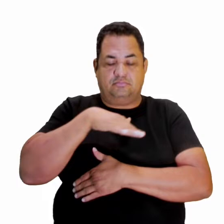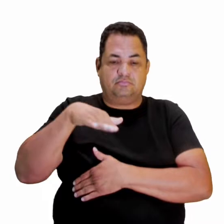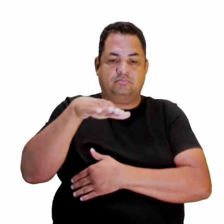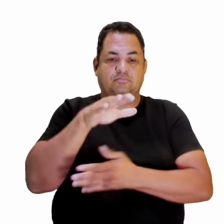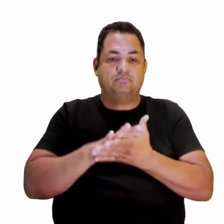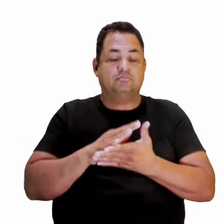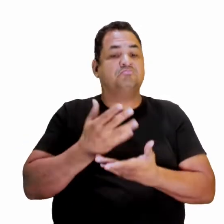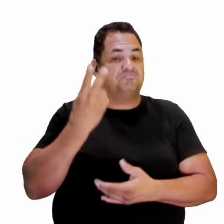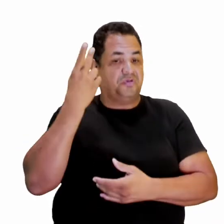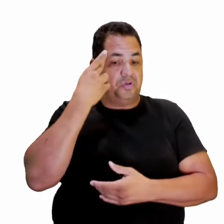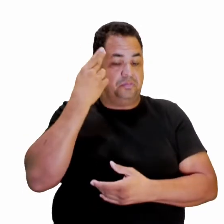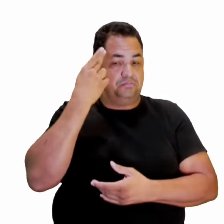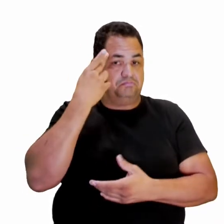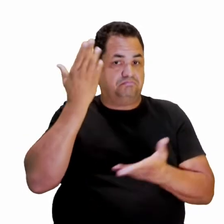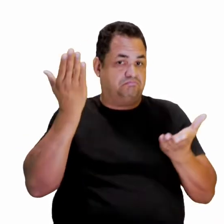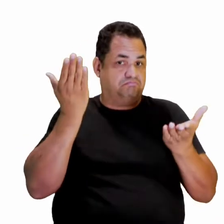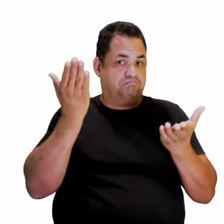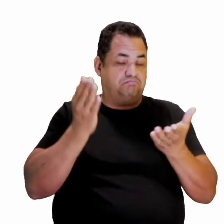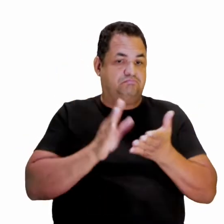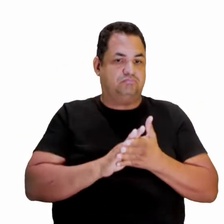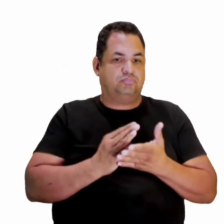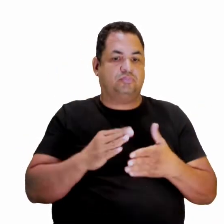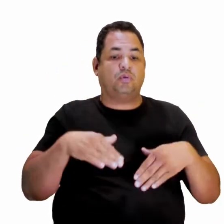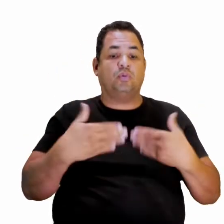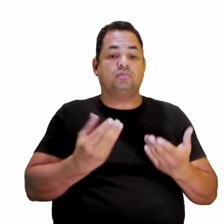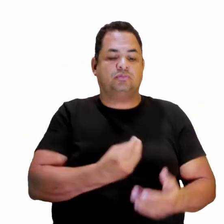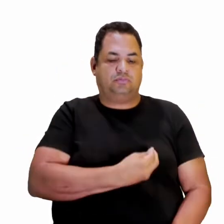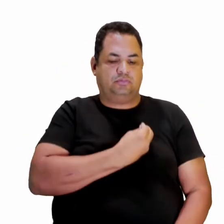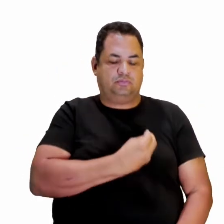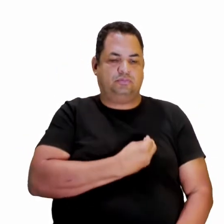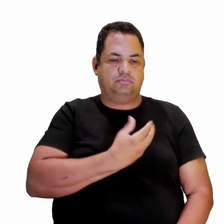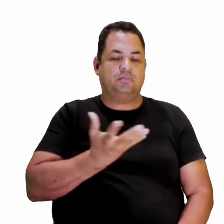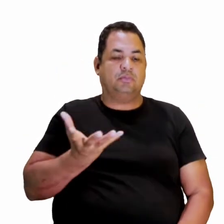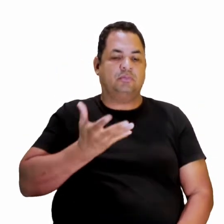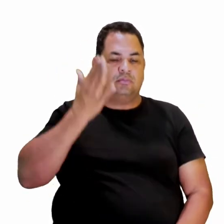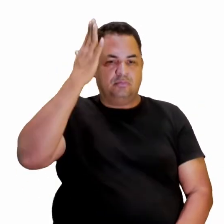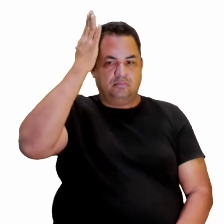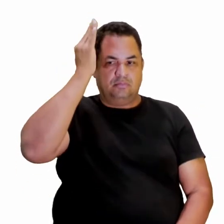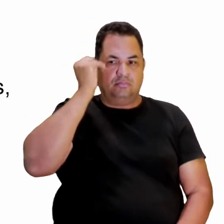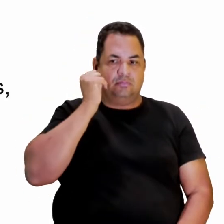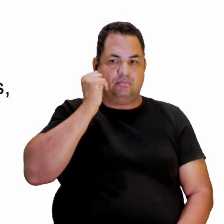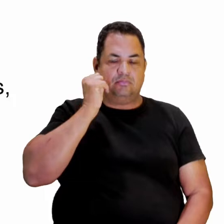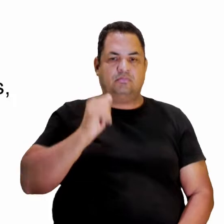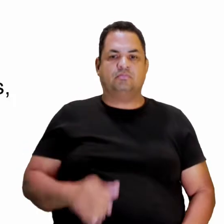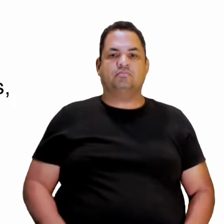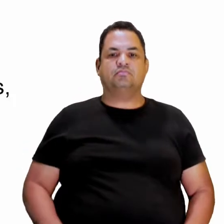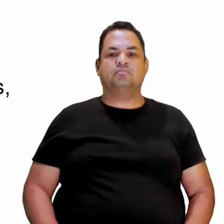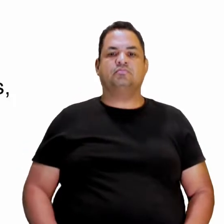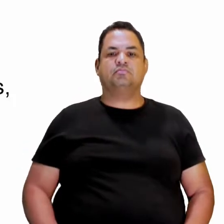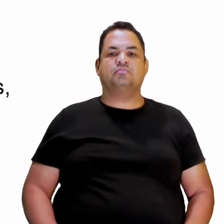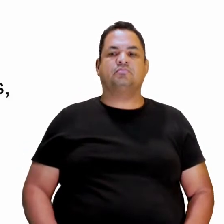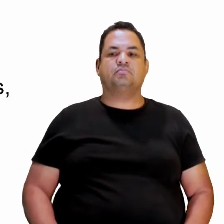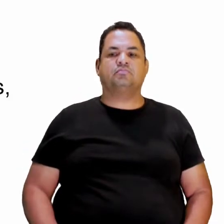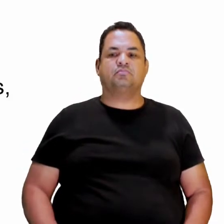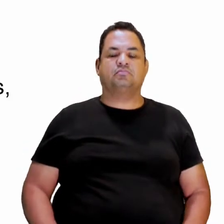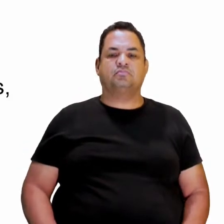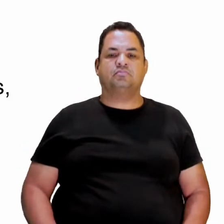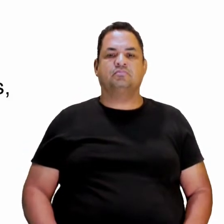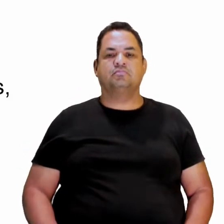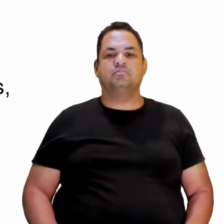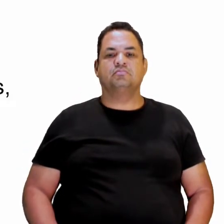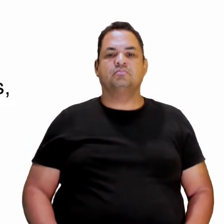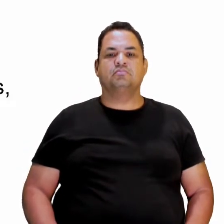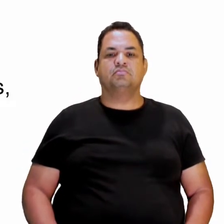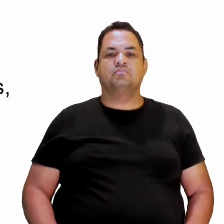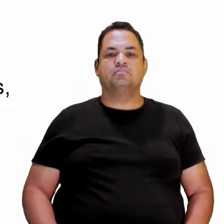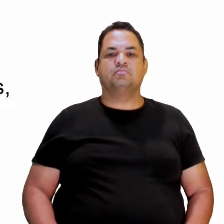comuns na área que você vive. Eu quero saber. I want to know. E olha só.